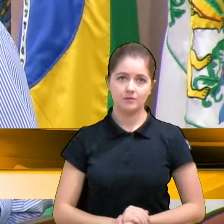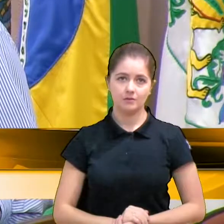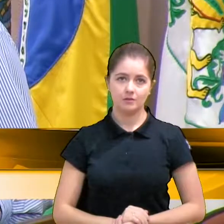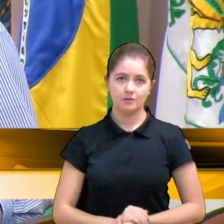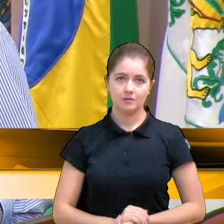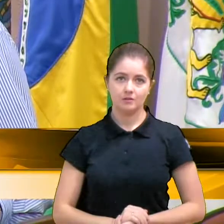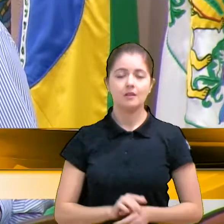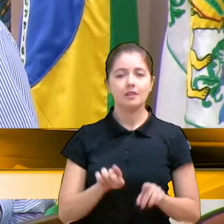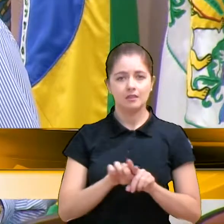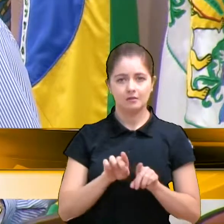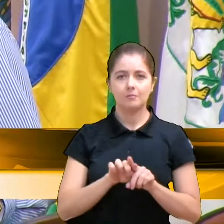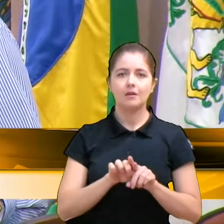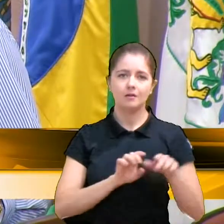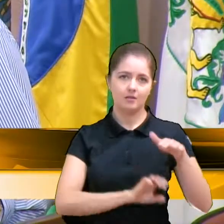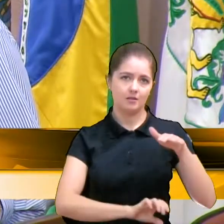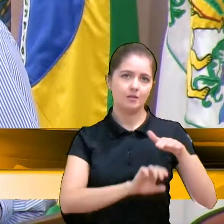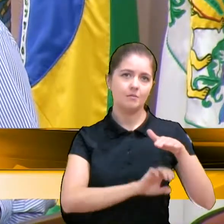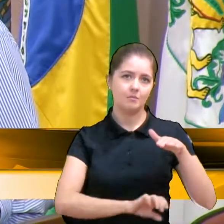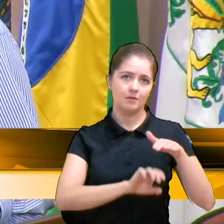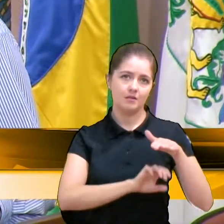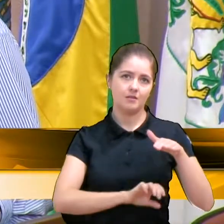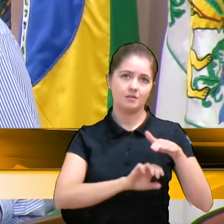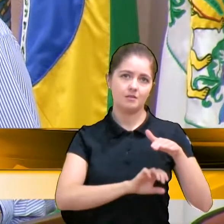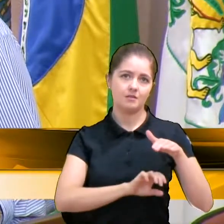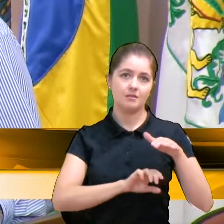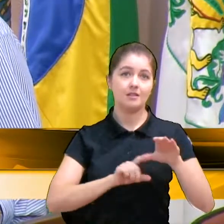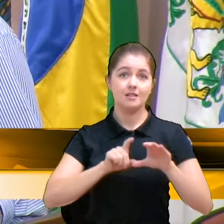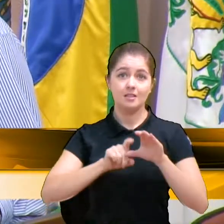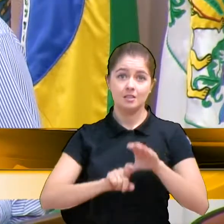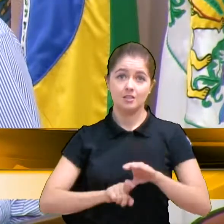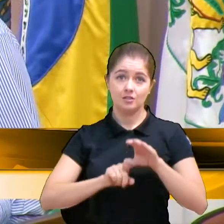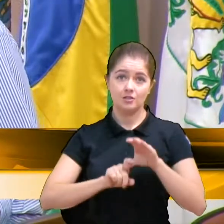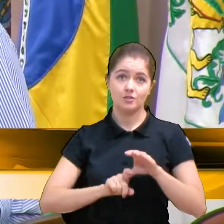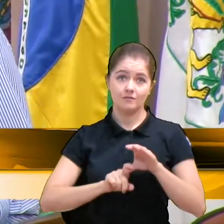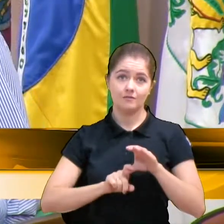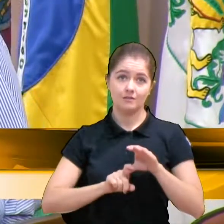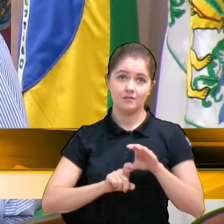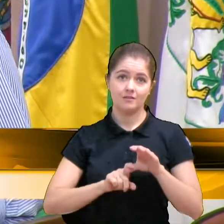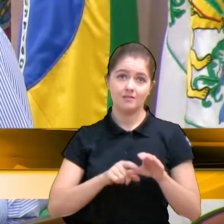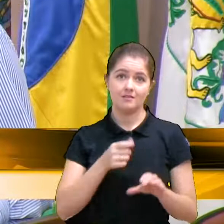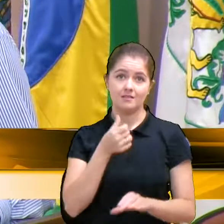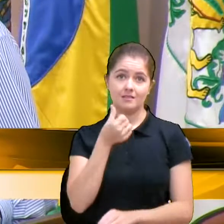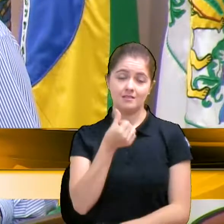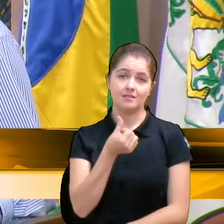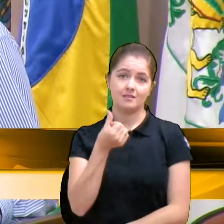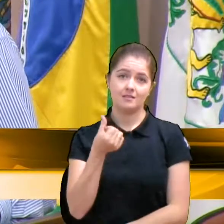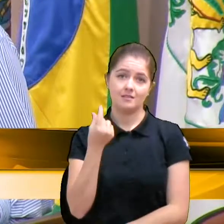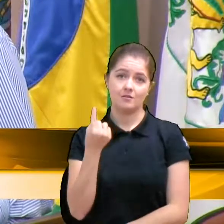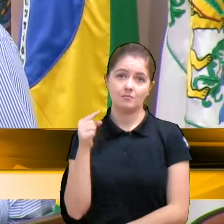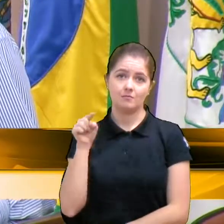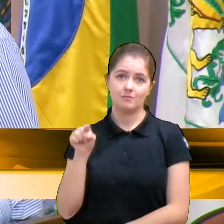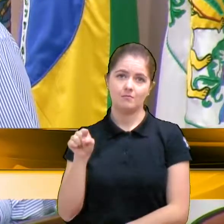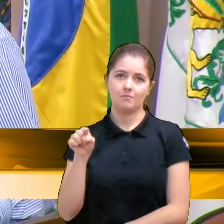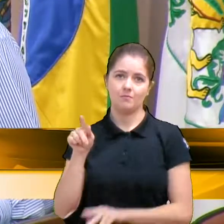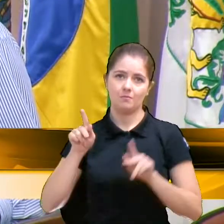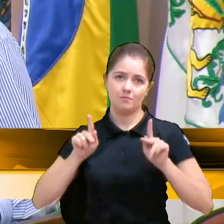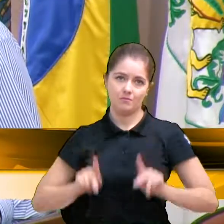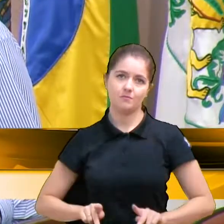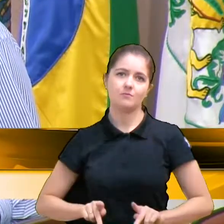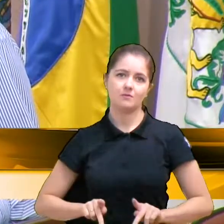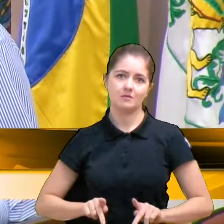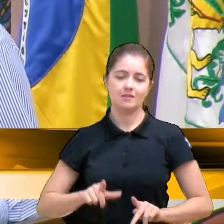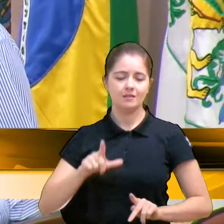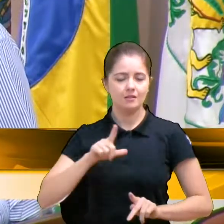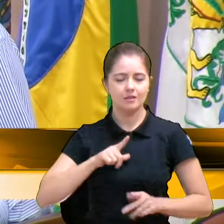físicas e jurídicas, e em dívida ativa 27.771 pessoas. Então, tínhamos um envolvimento de dívidas